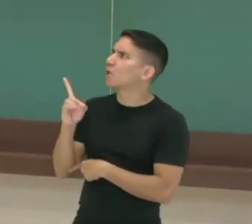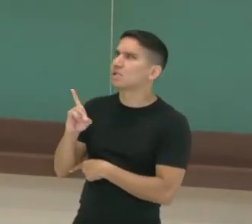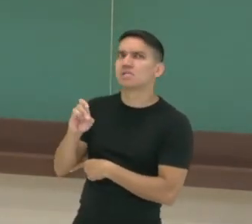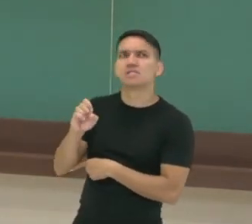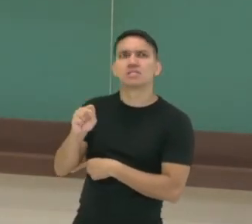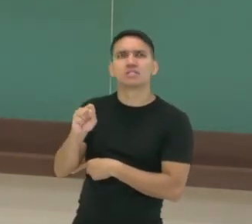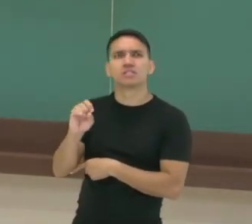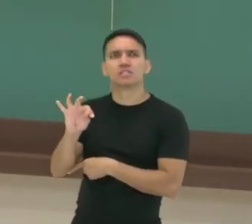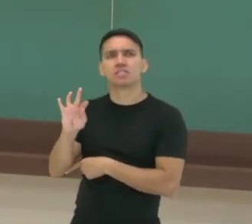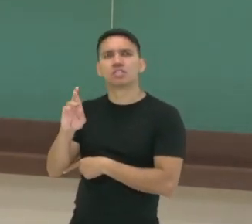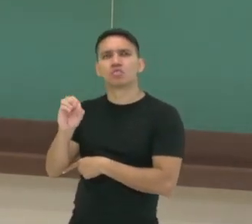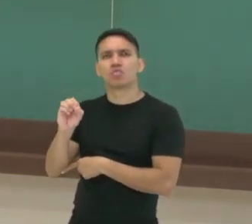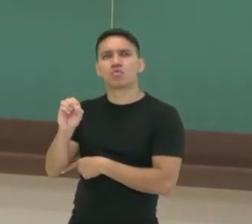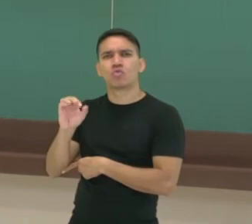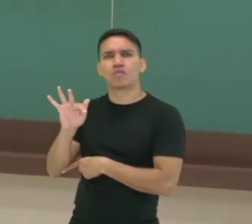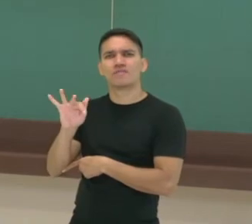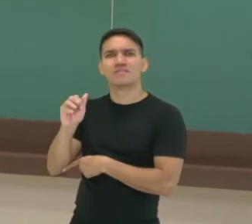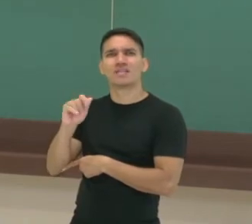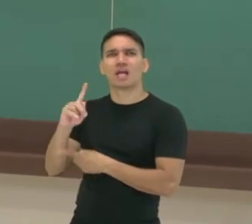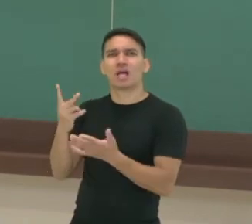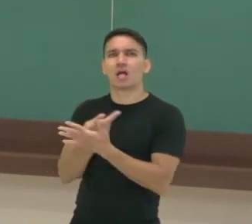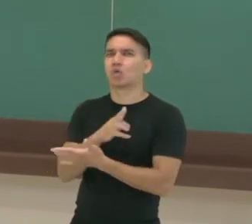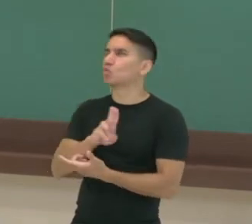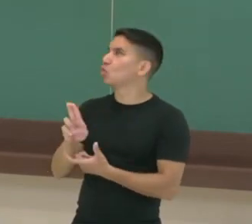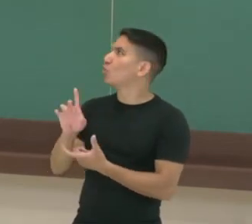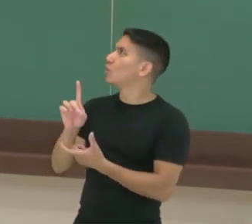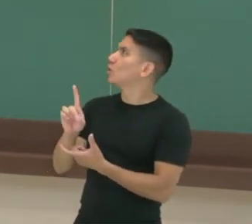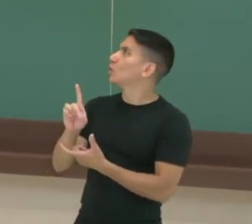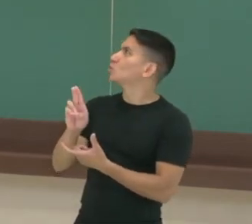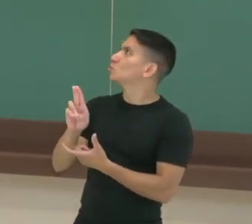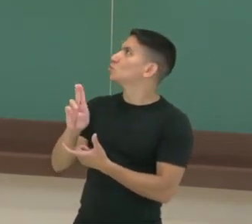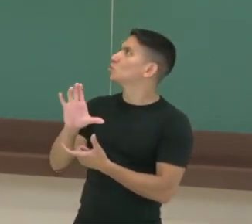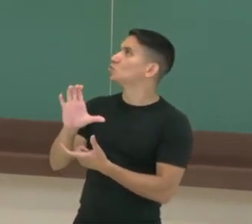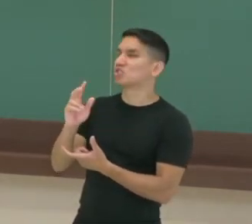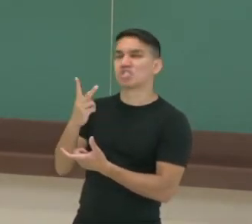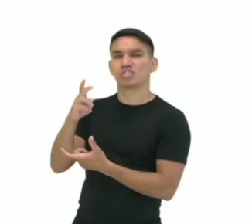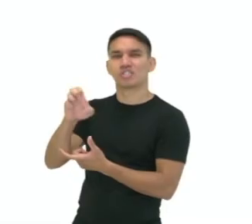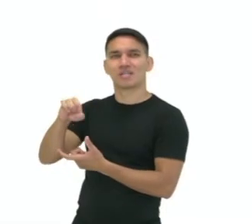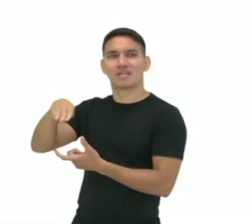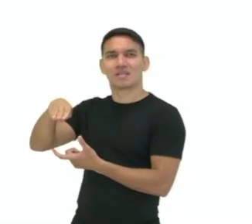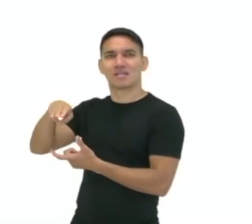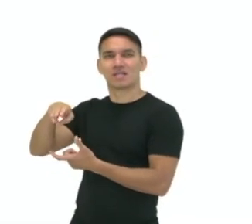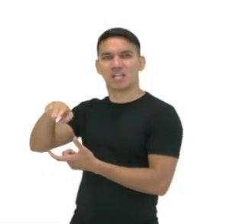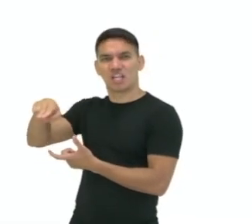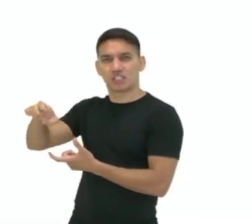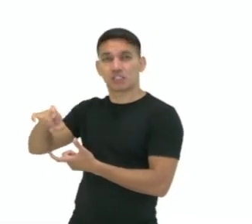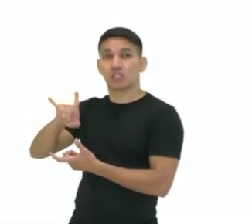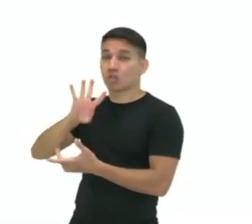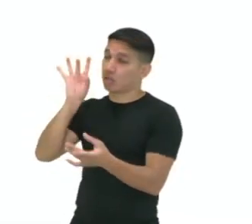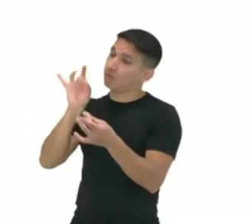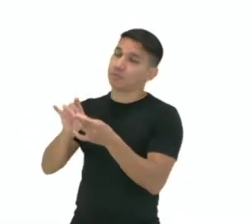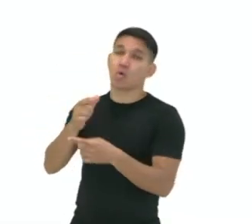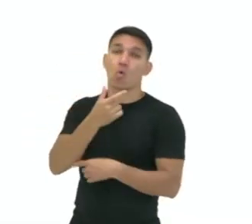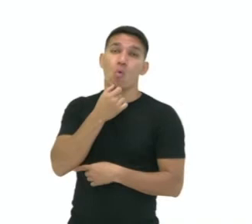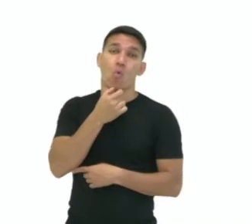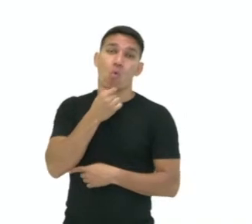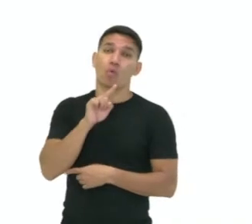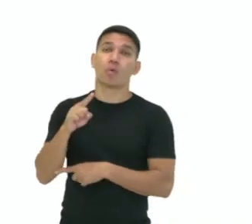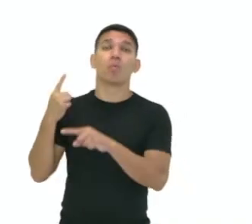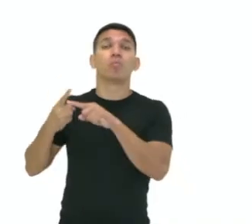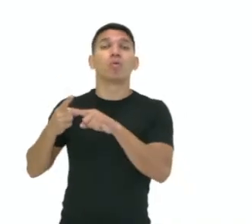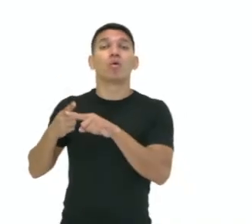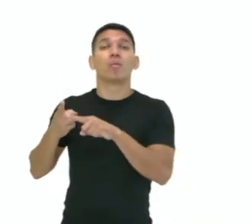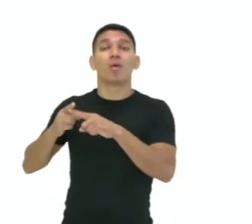uma situação que acomete muito as crianças, muitos adolescentes. Só afeta pessoas do sexo masculino, porque é uma